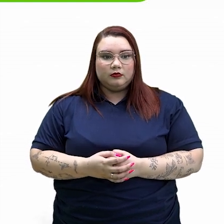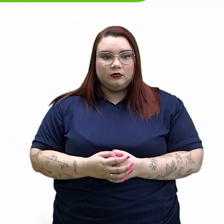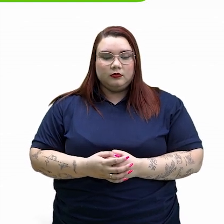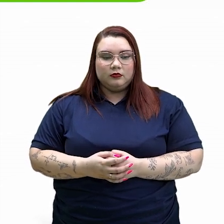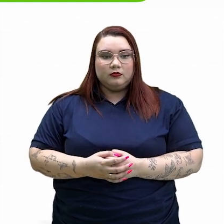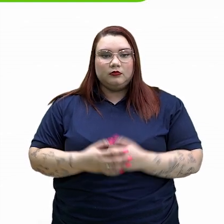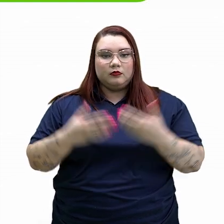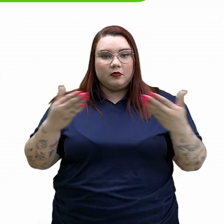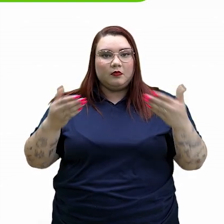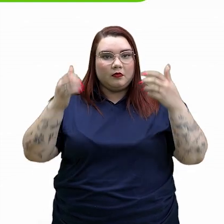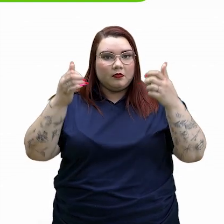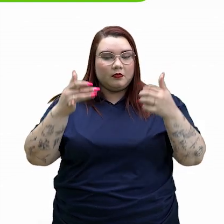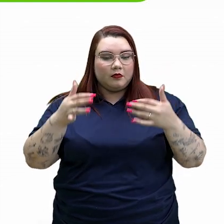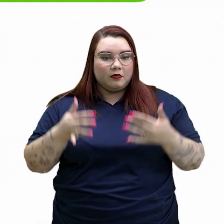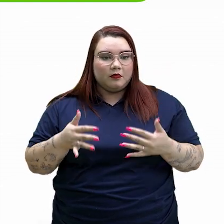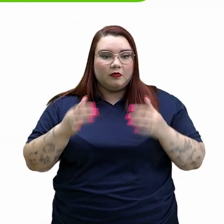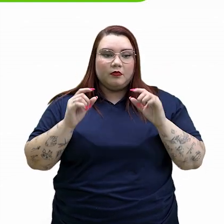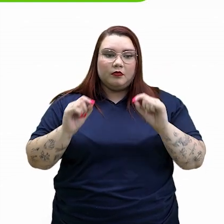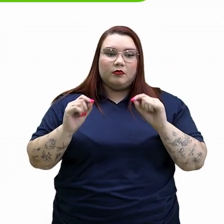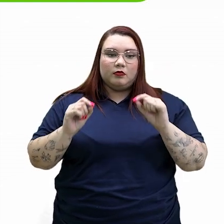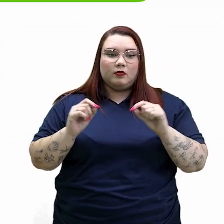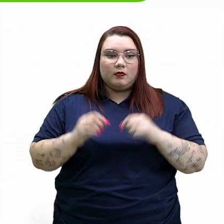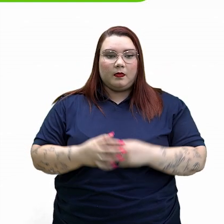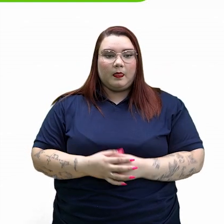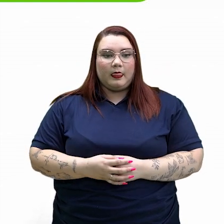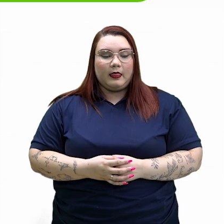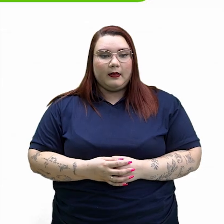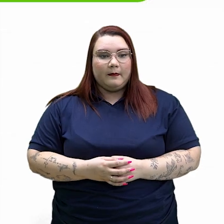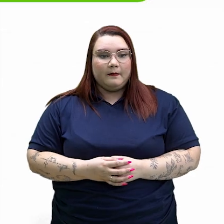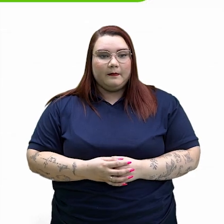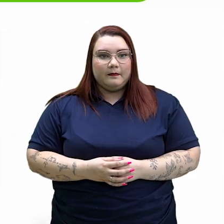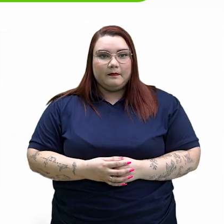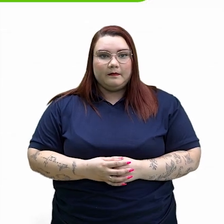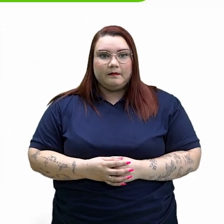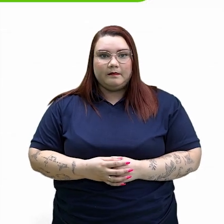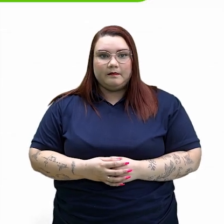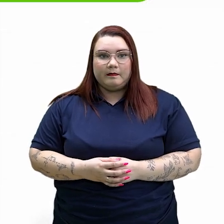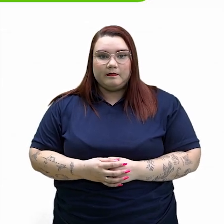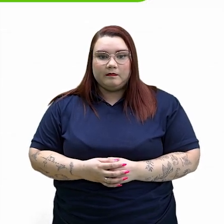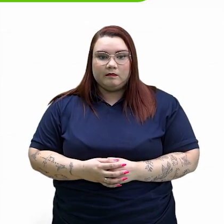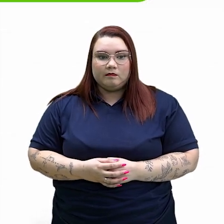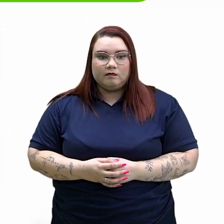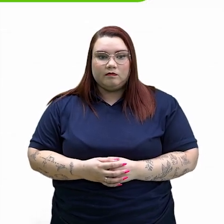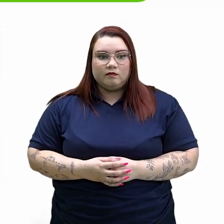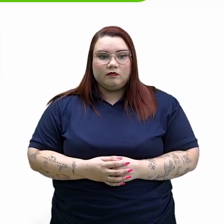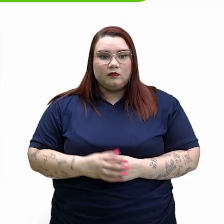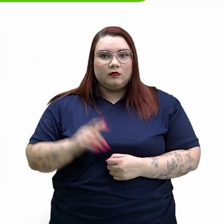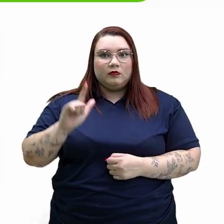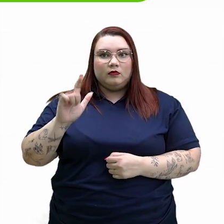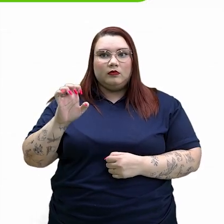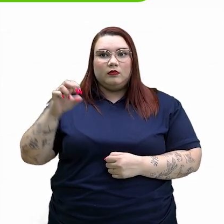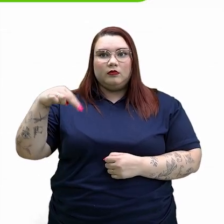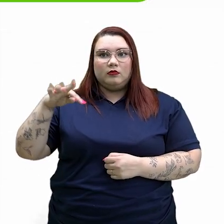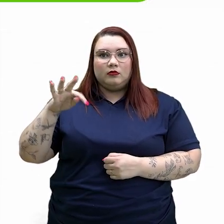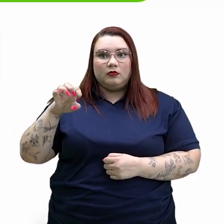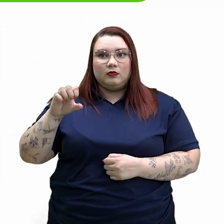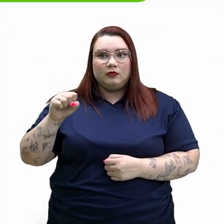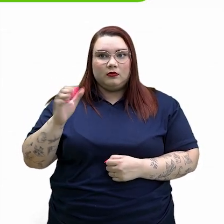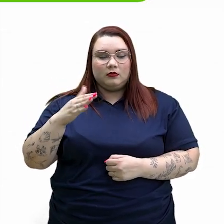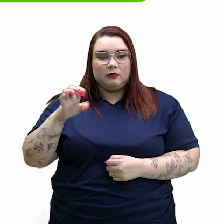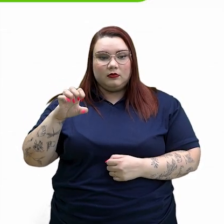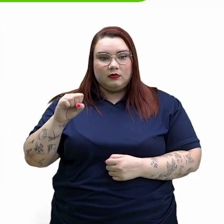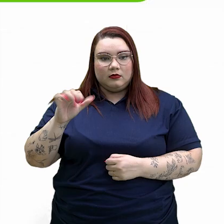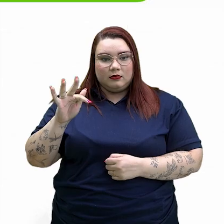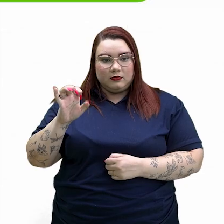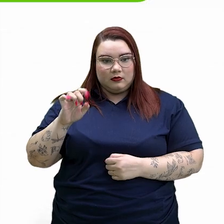As observações são as seguintes. Falar sobre lentes esféricas envolve aí